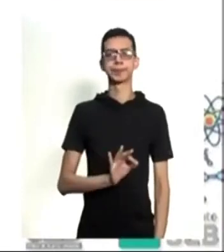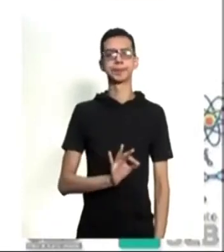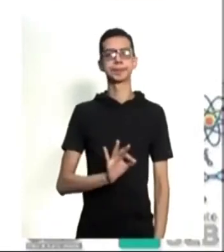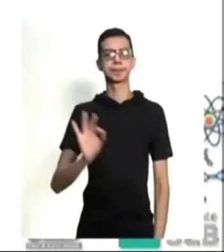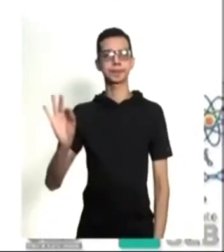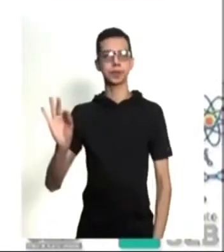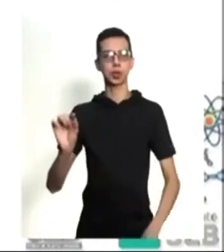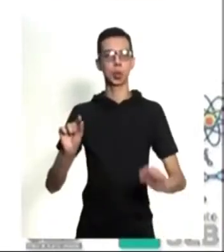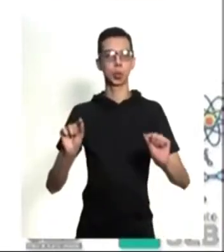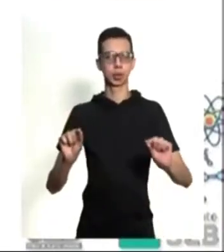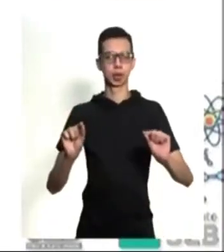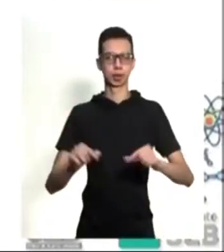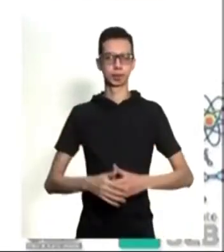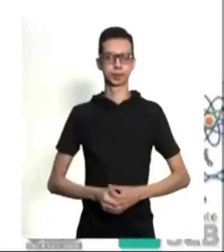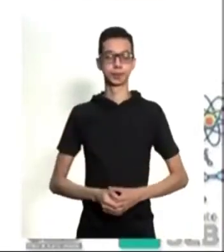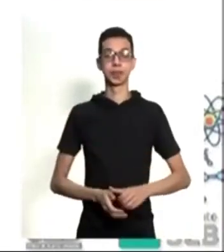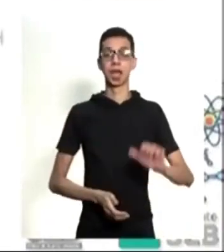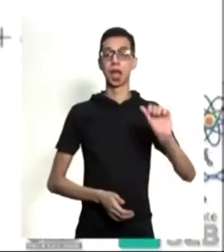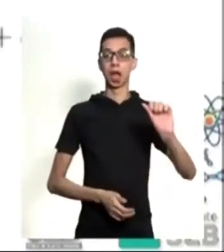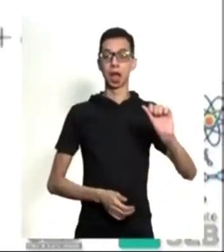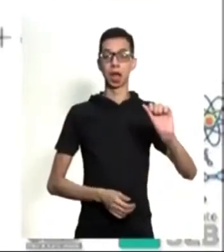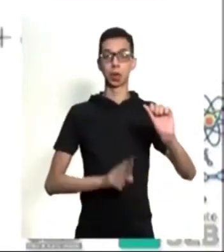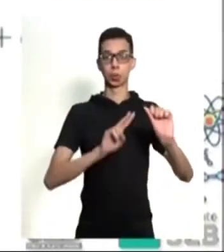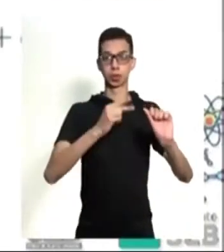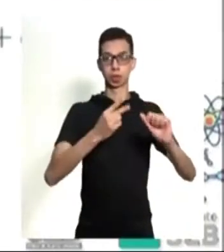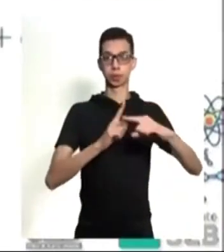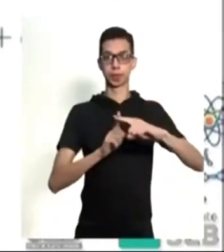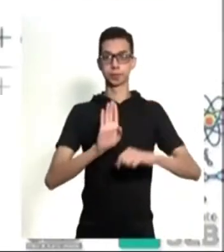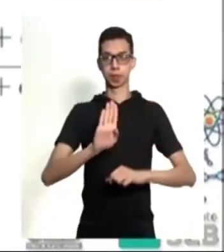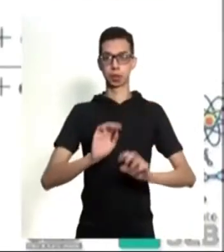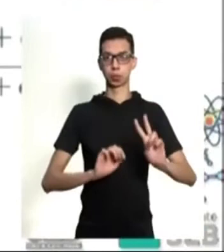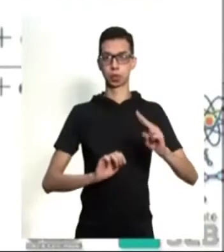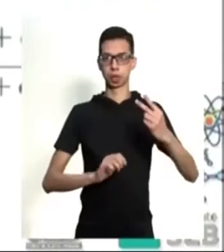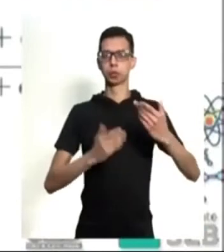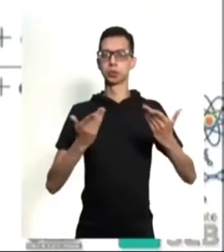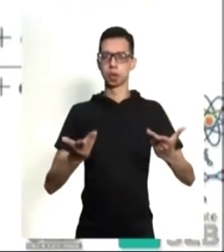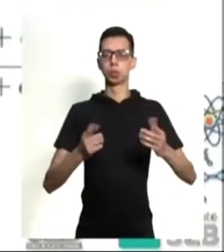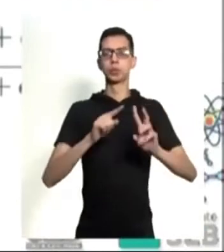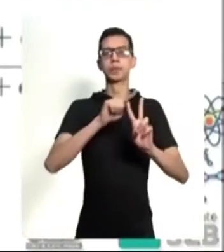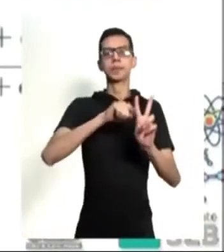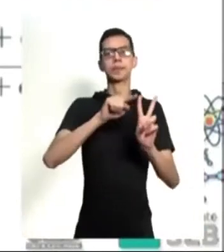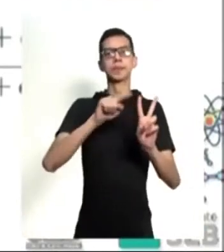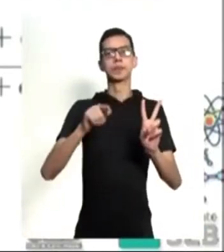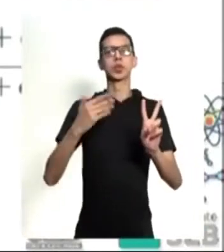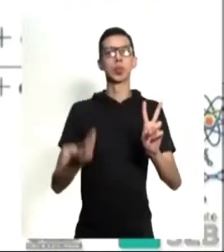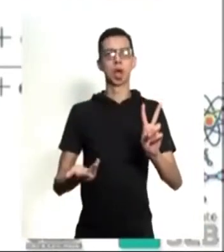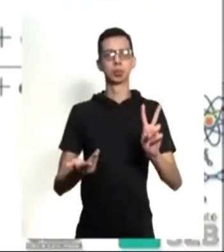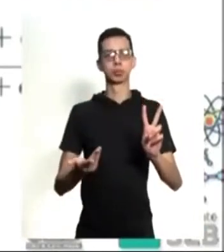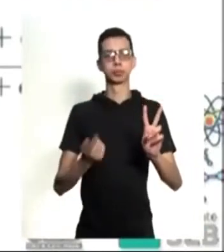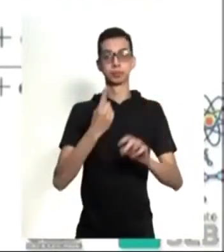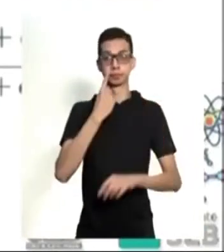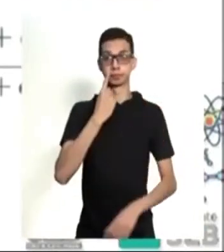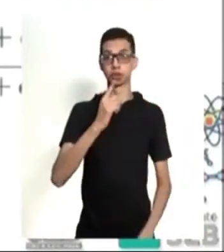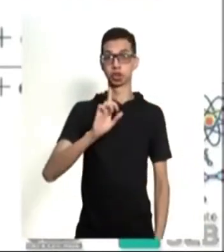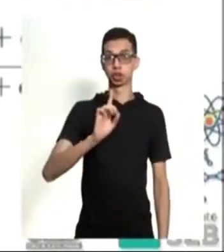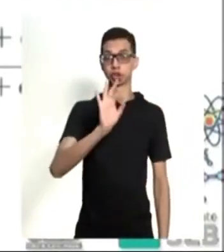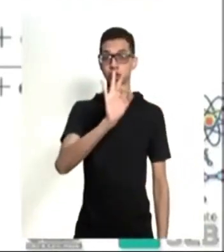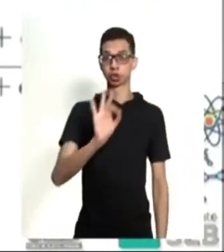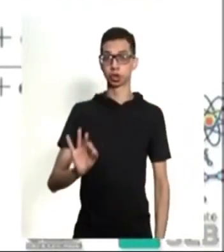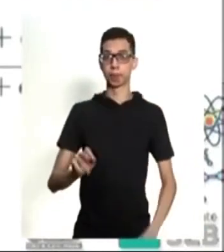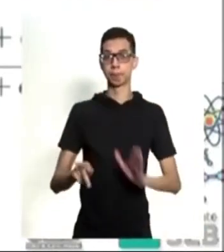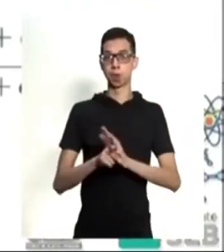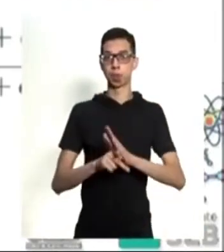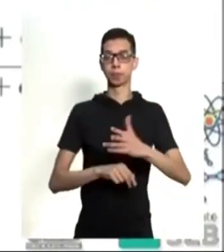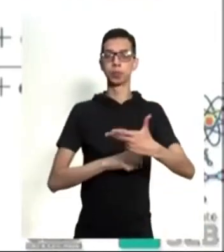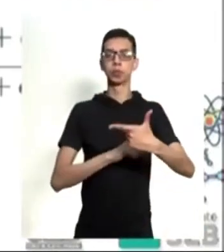quadrado mais B quadrado. Então, substitui. Extrai a raiz. Essa é a diagonal do paralelepípedo.